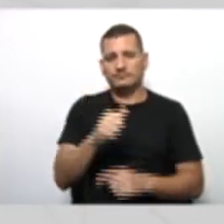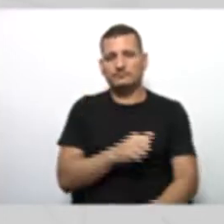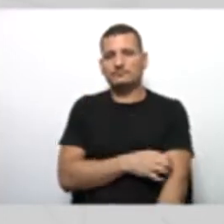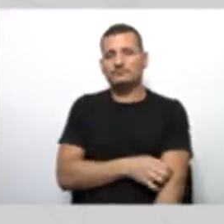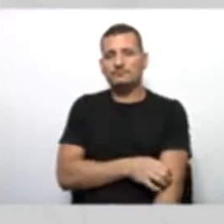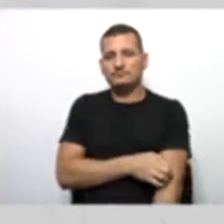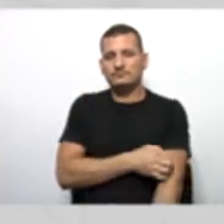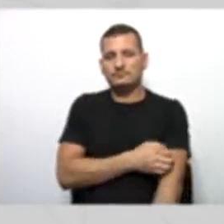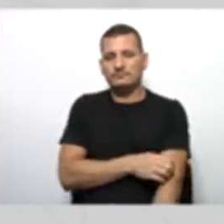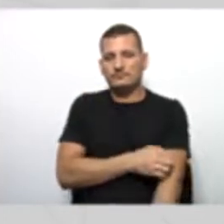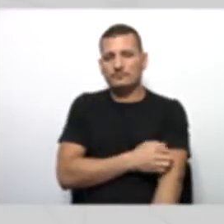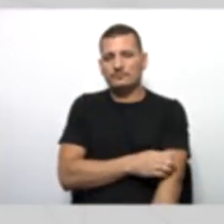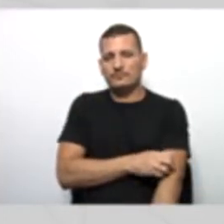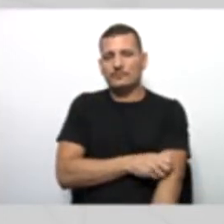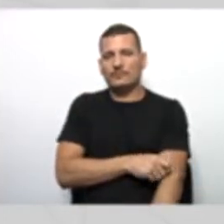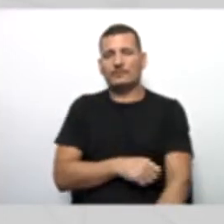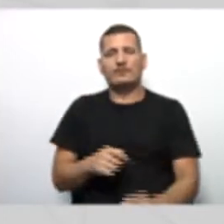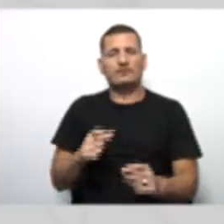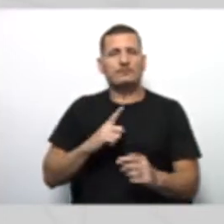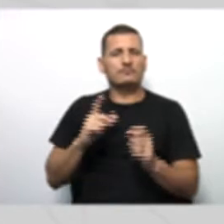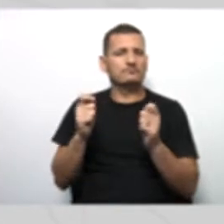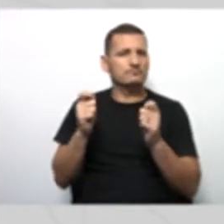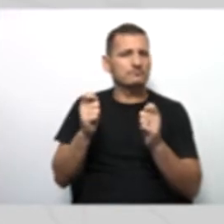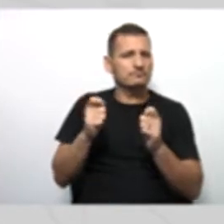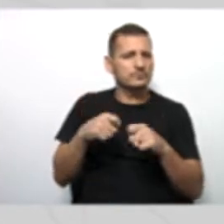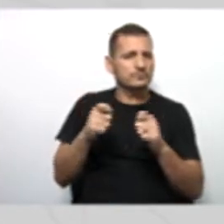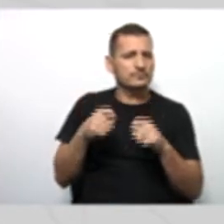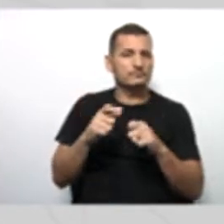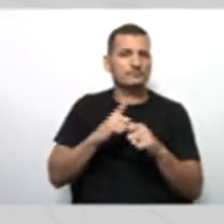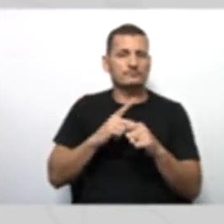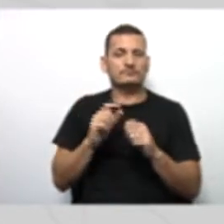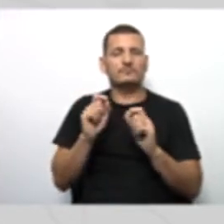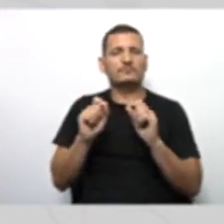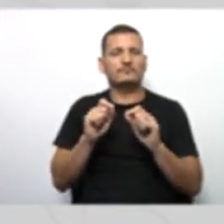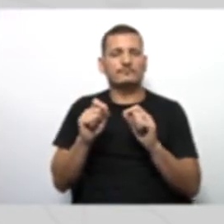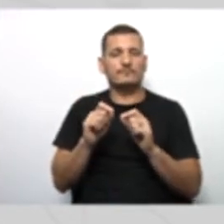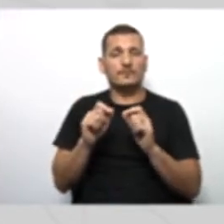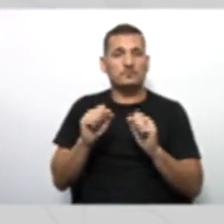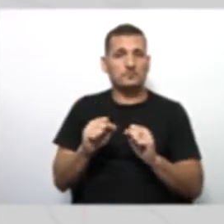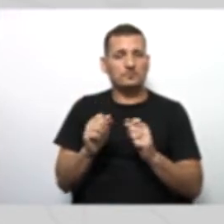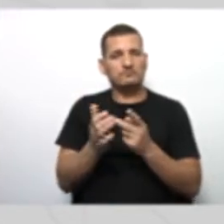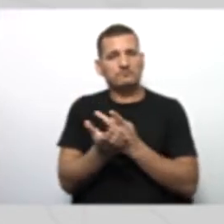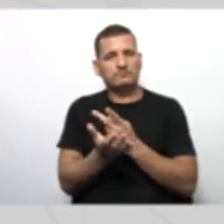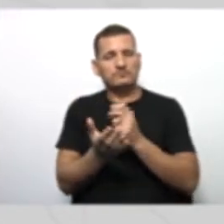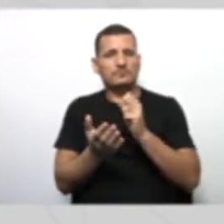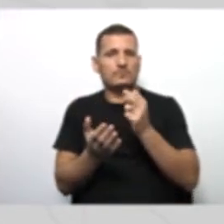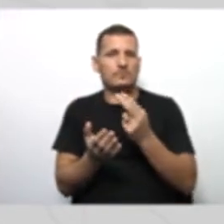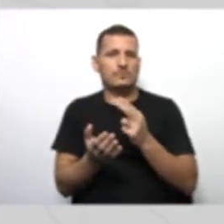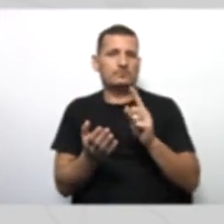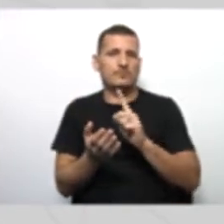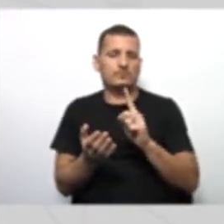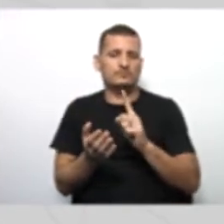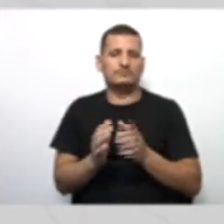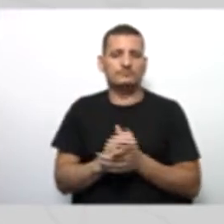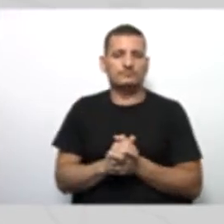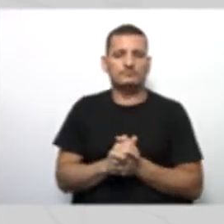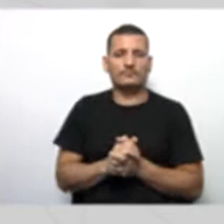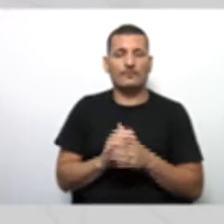Possui uma probabilidade. O que é isso, gente? Ela pode acontecer ou não. Não é isso? É a chance